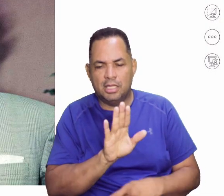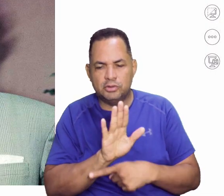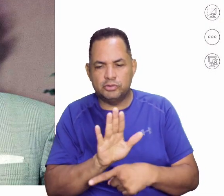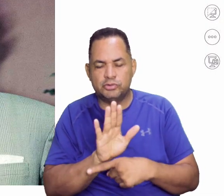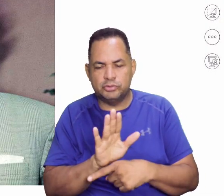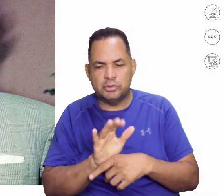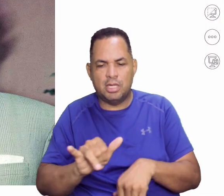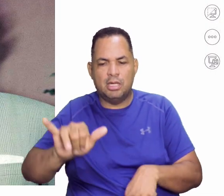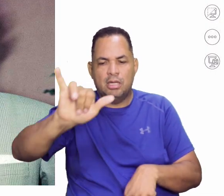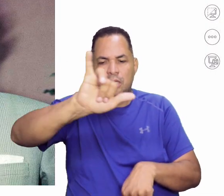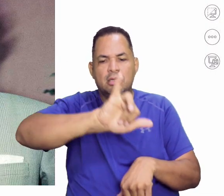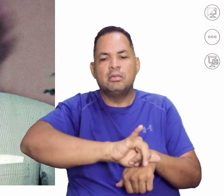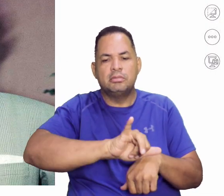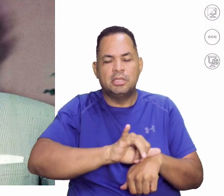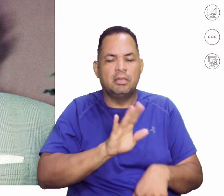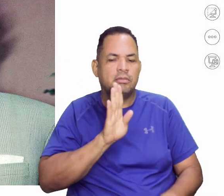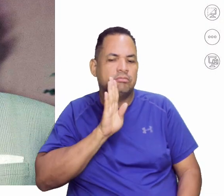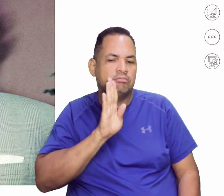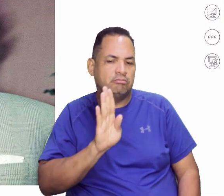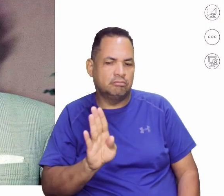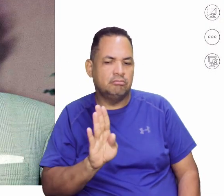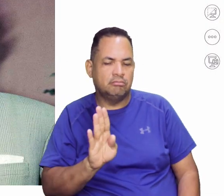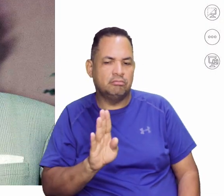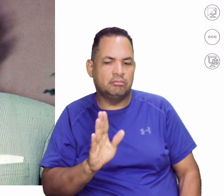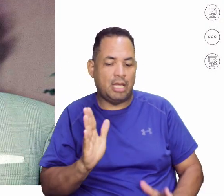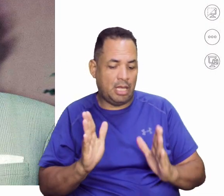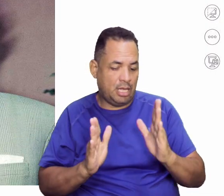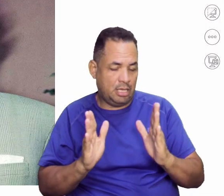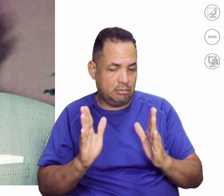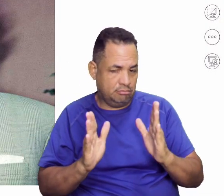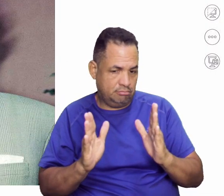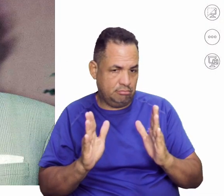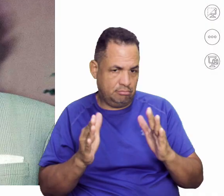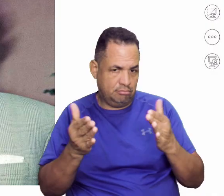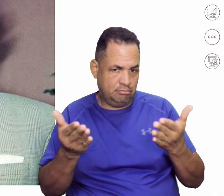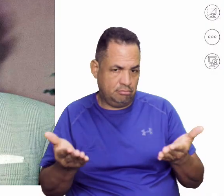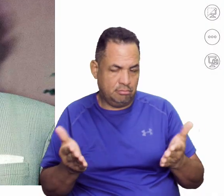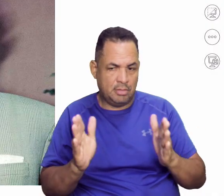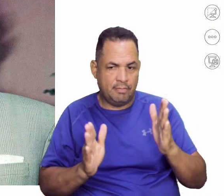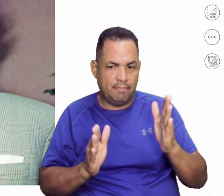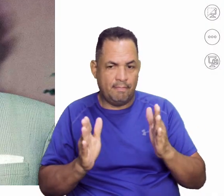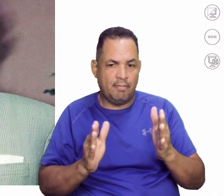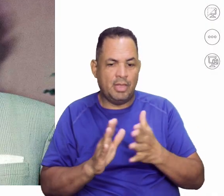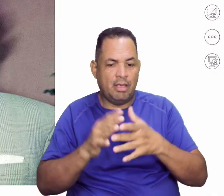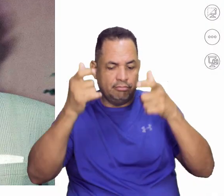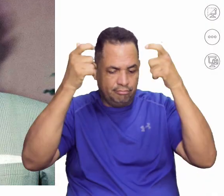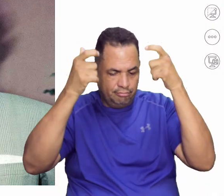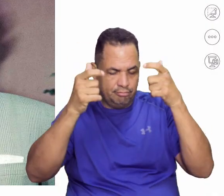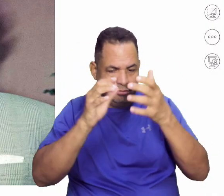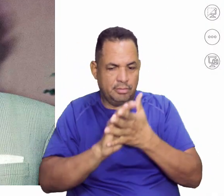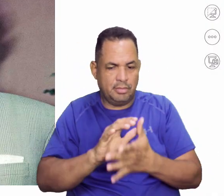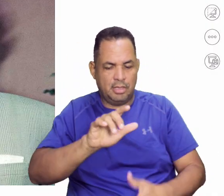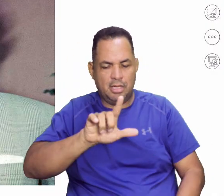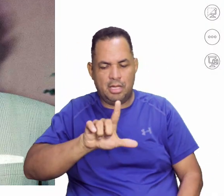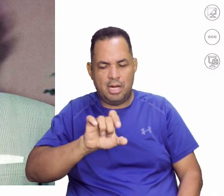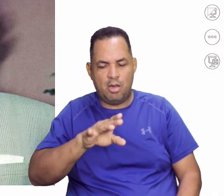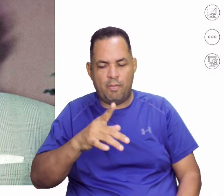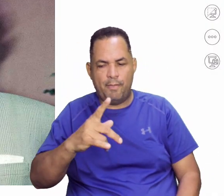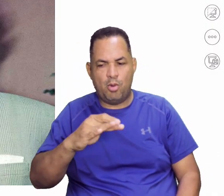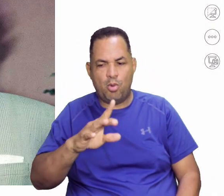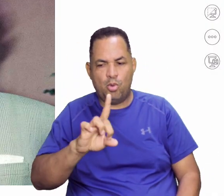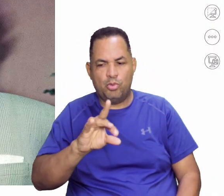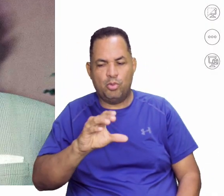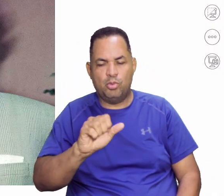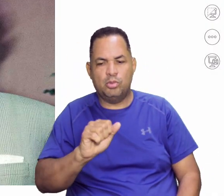a capital da Bélgica. E durante o reinado desse Leopoldo, detalhe,